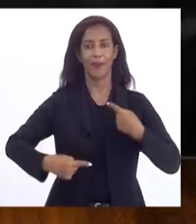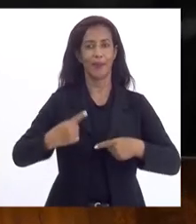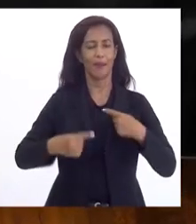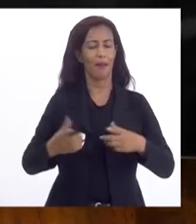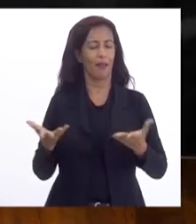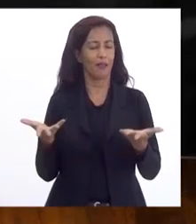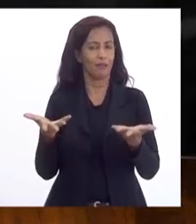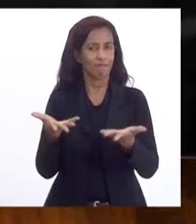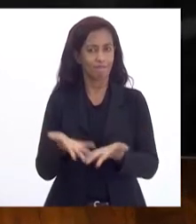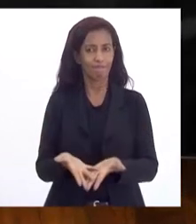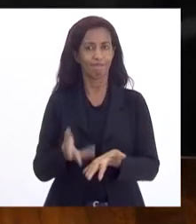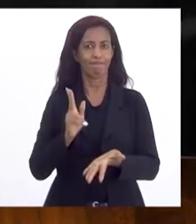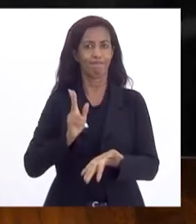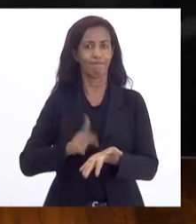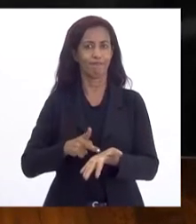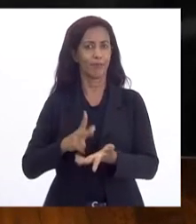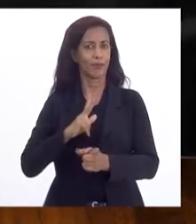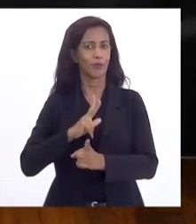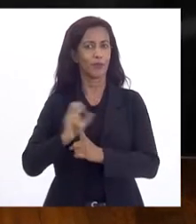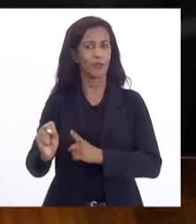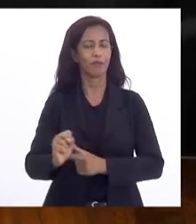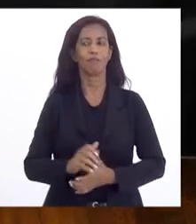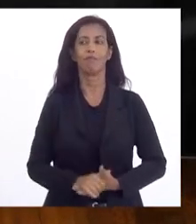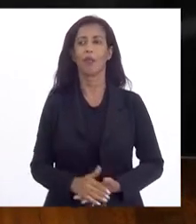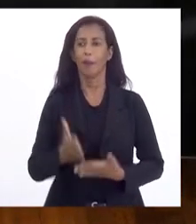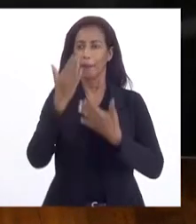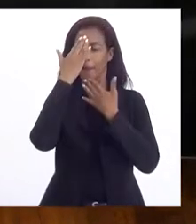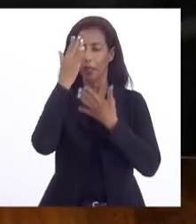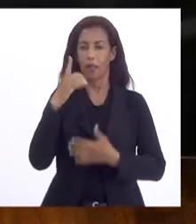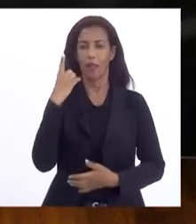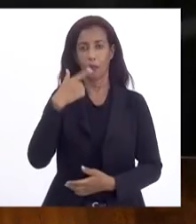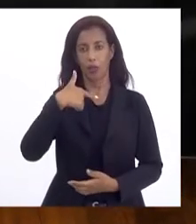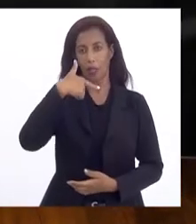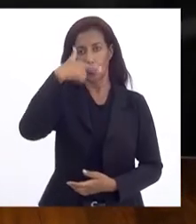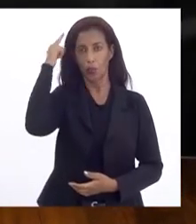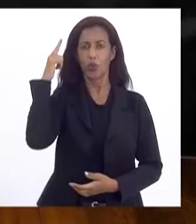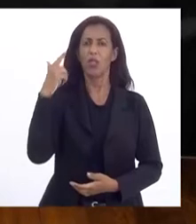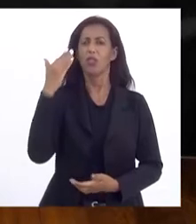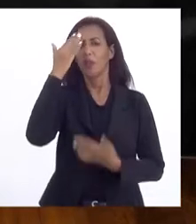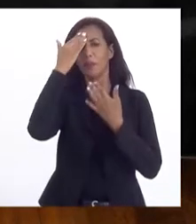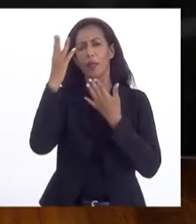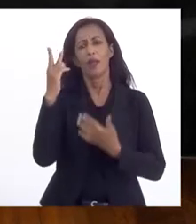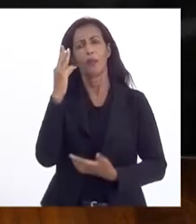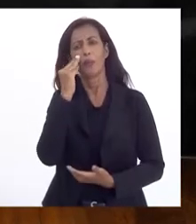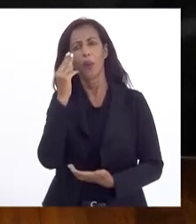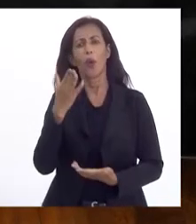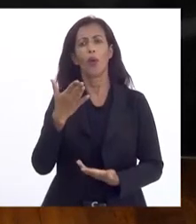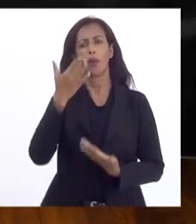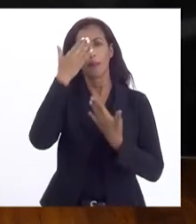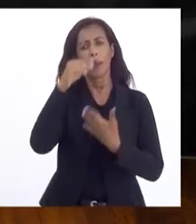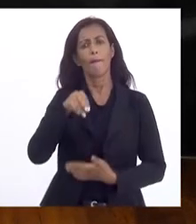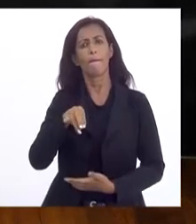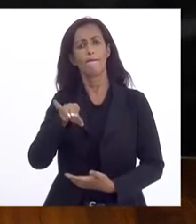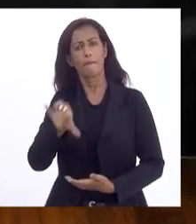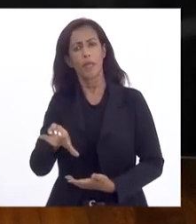foi uma conquista muito grande. Obrigado, deputado Espaço. Obrigado, deputada Mônica, deputado Valdeco, parabéns, deputado Carlos